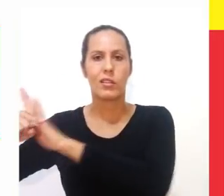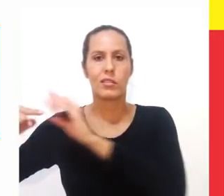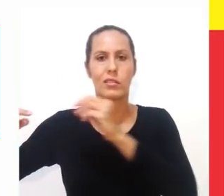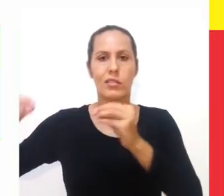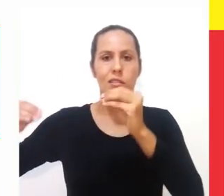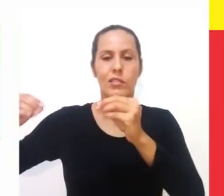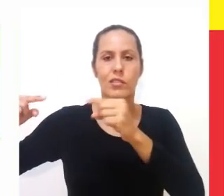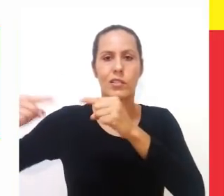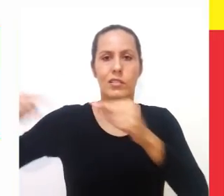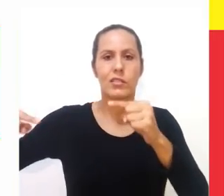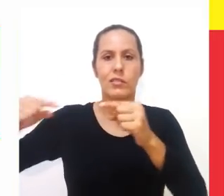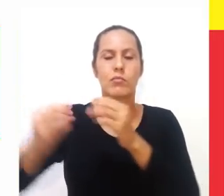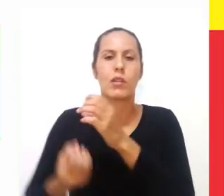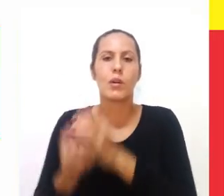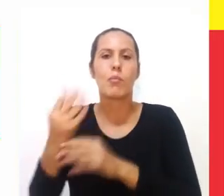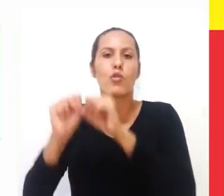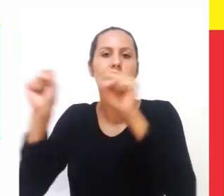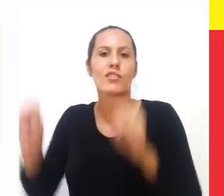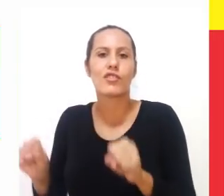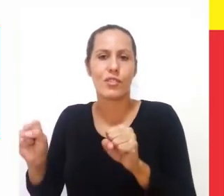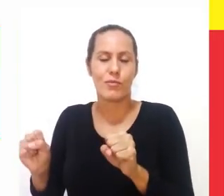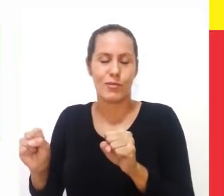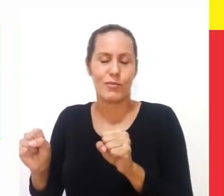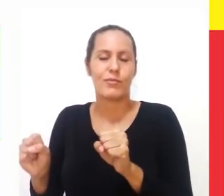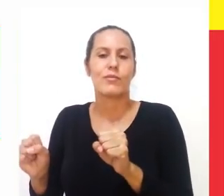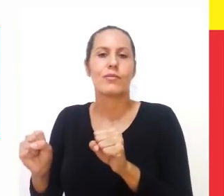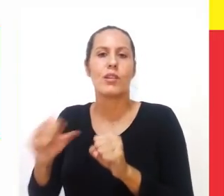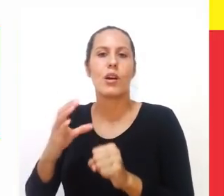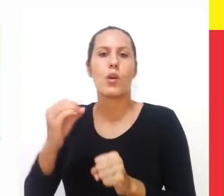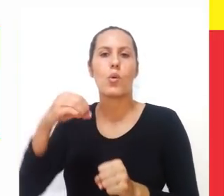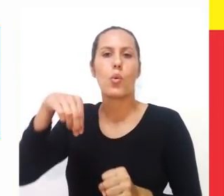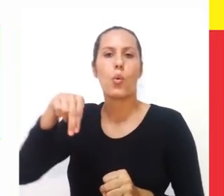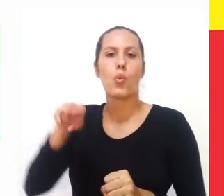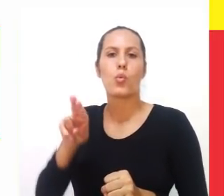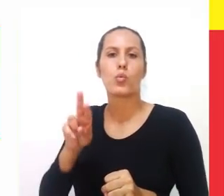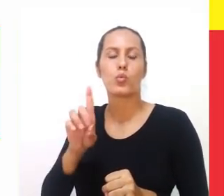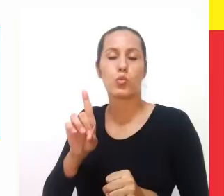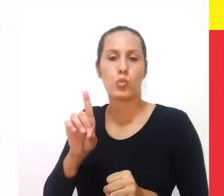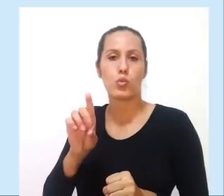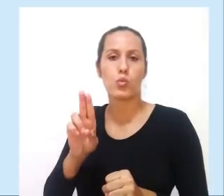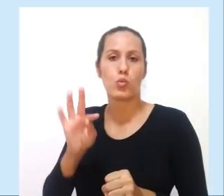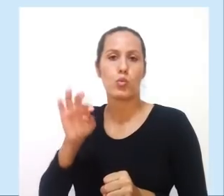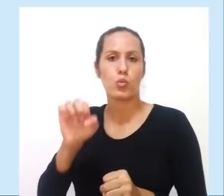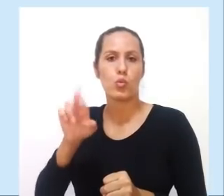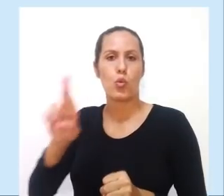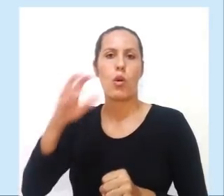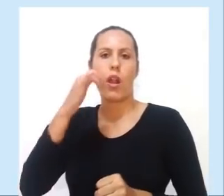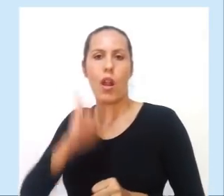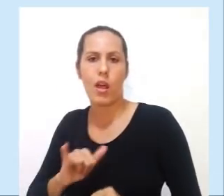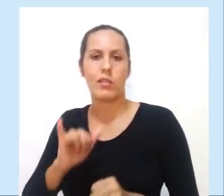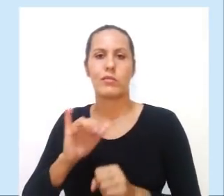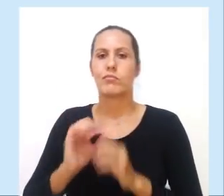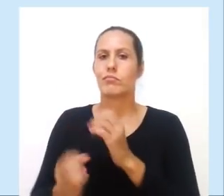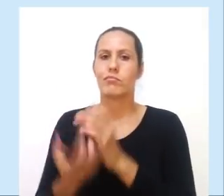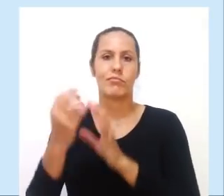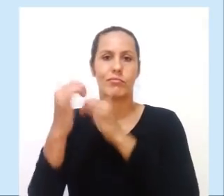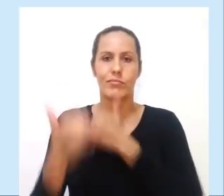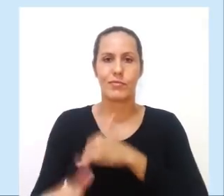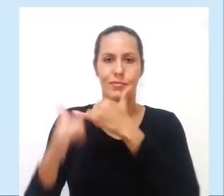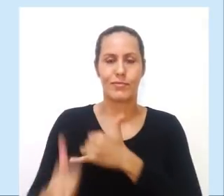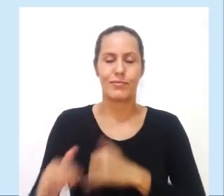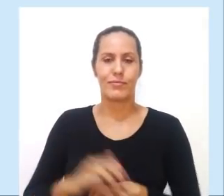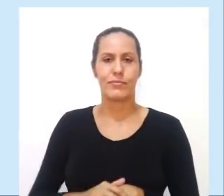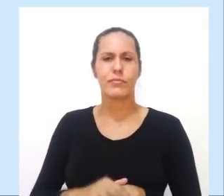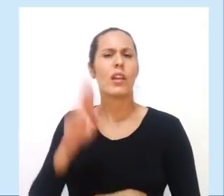está criado aí o meu sistema condutor, né, de elétrons e energia. Então, nós temos essa energia